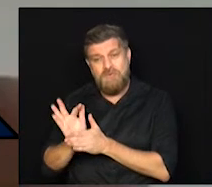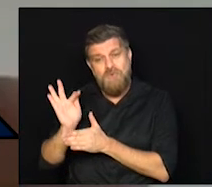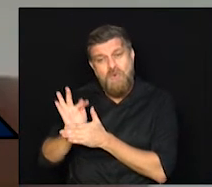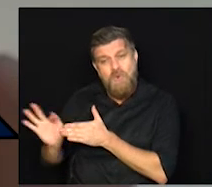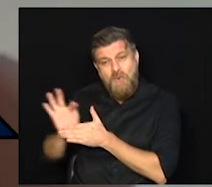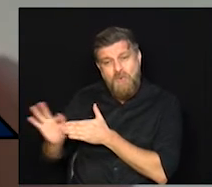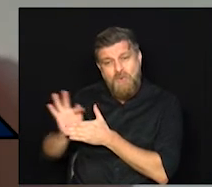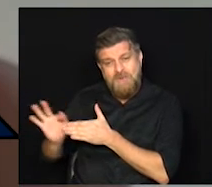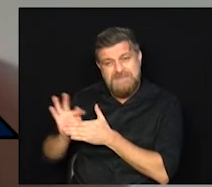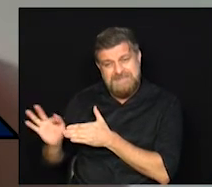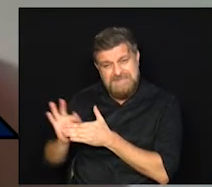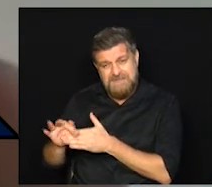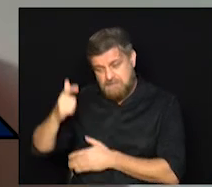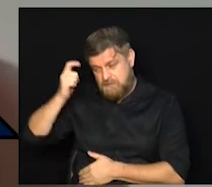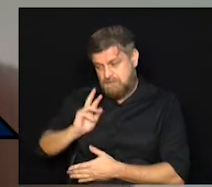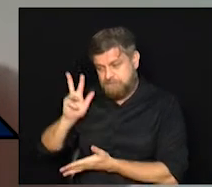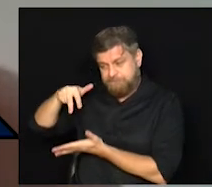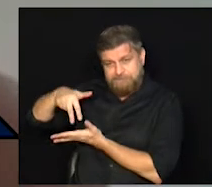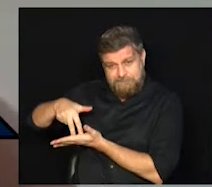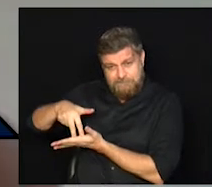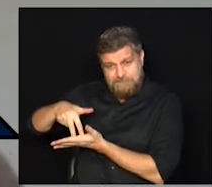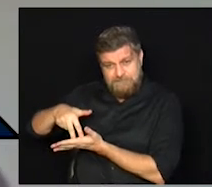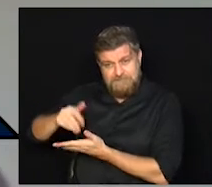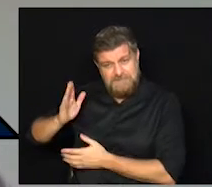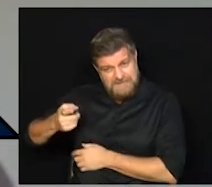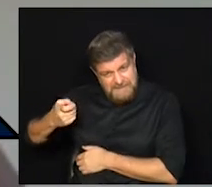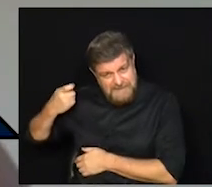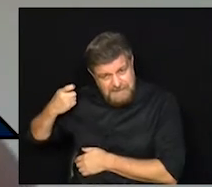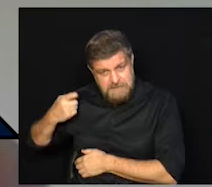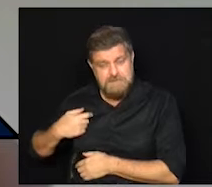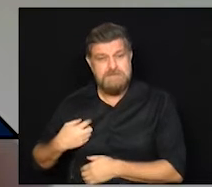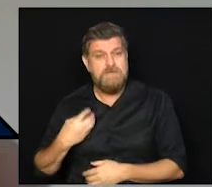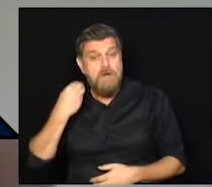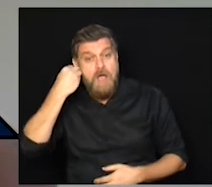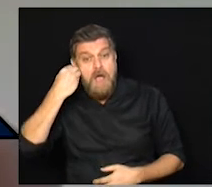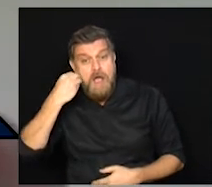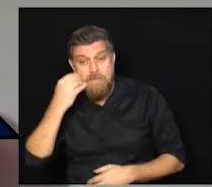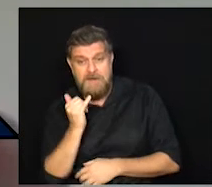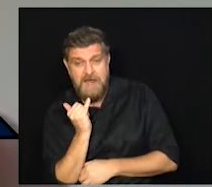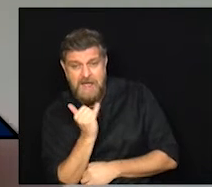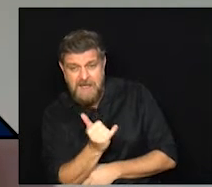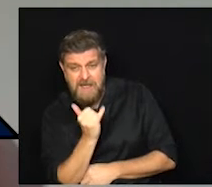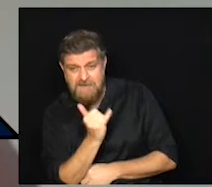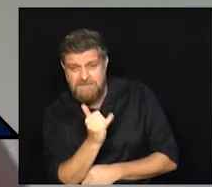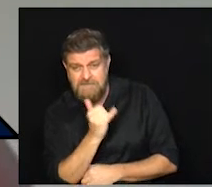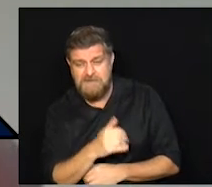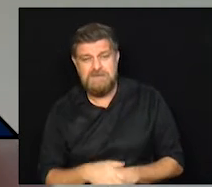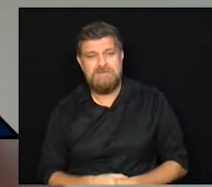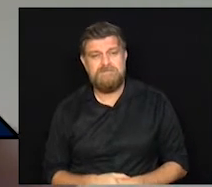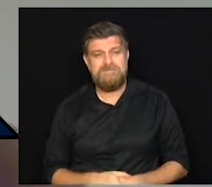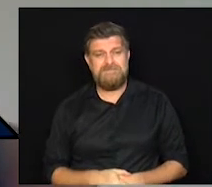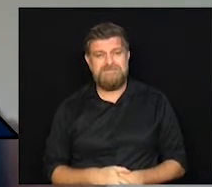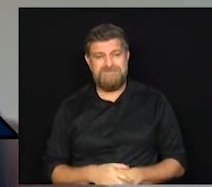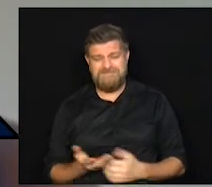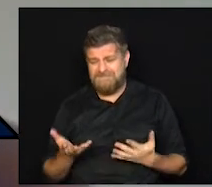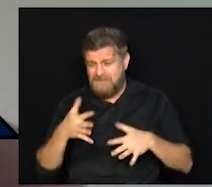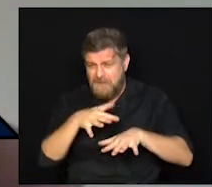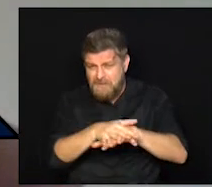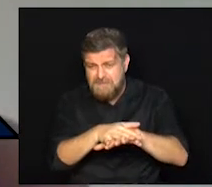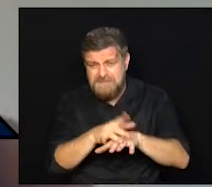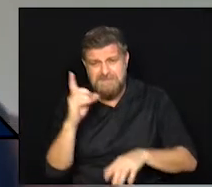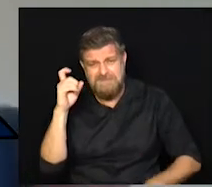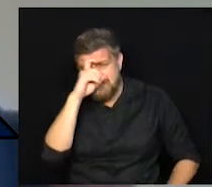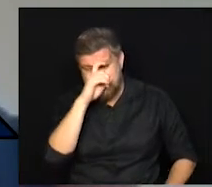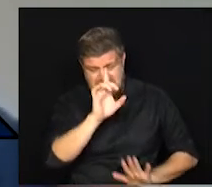o que eu posso dizer, né, Marrom? Da grande dificuldade de inclusão, de